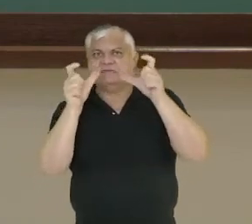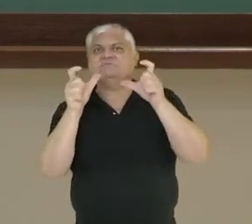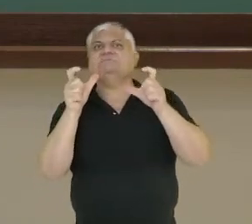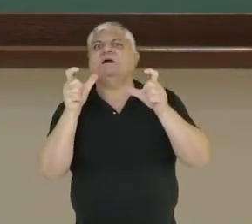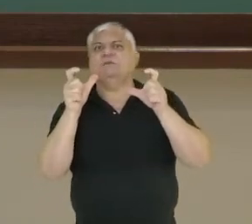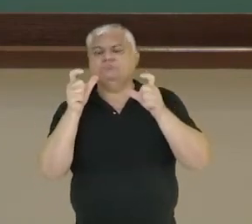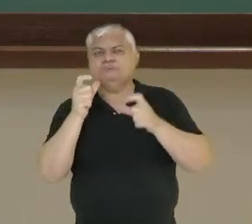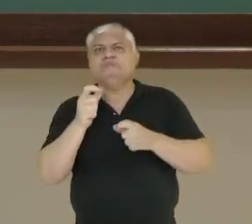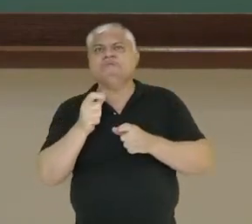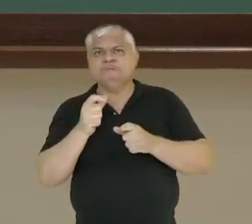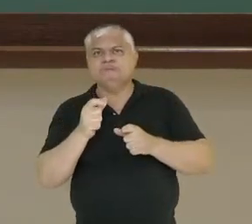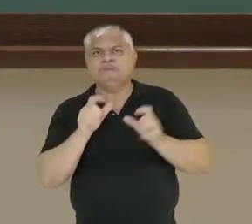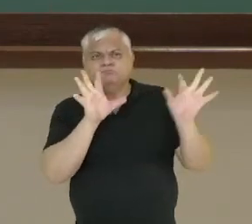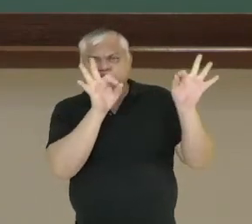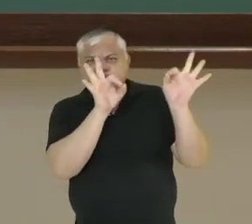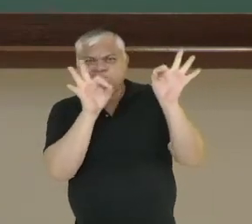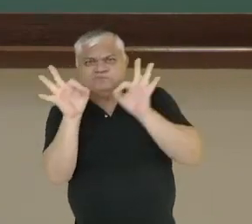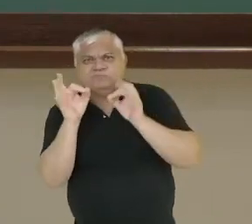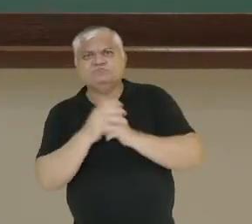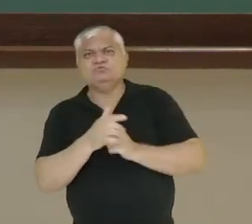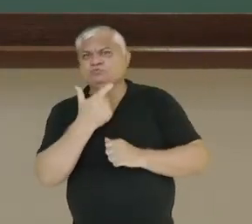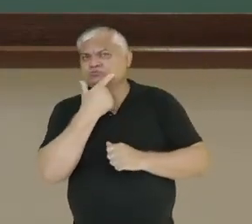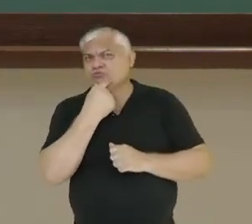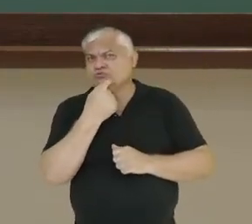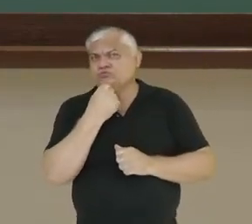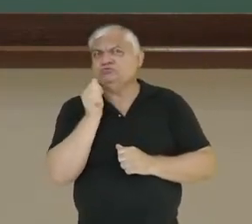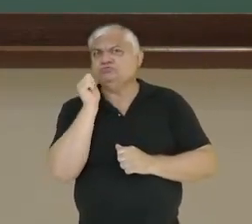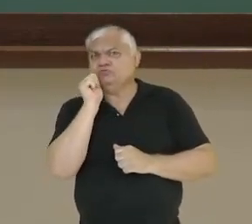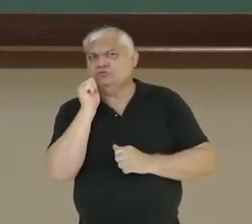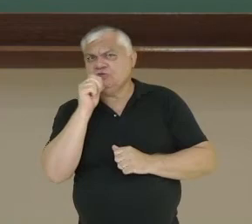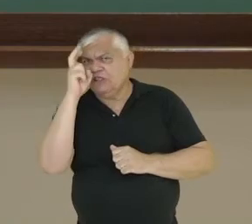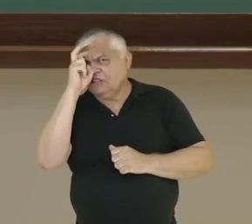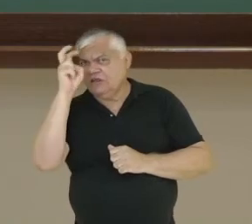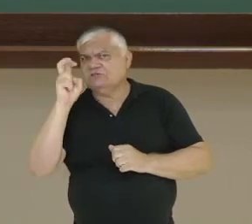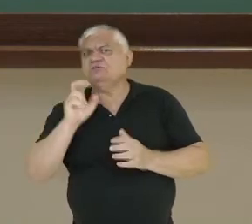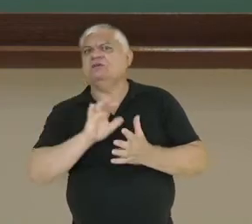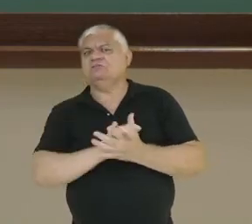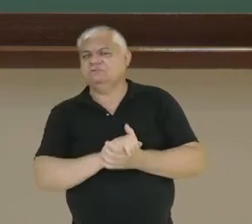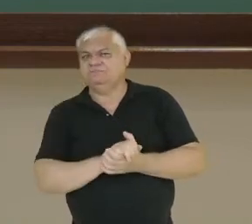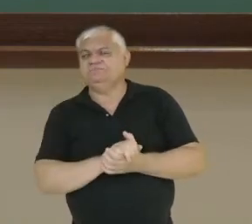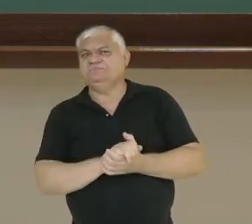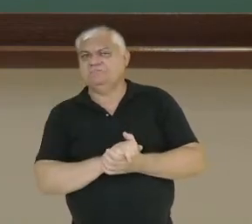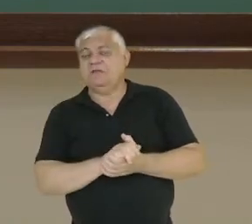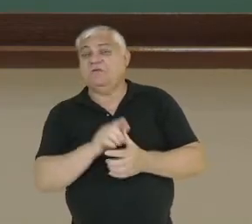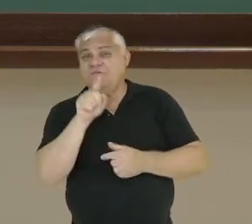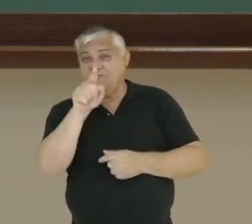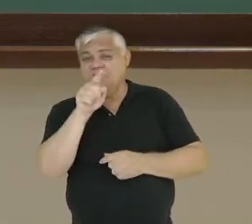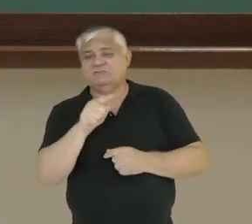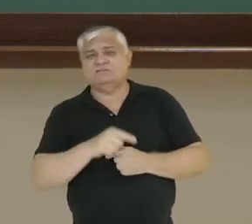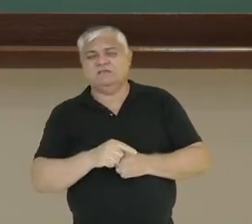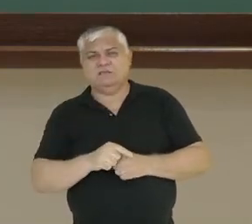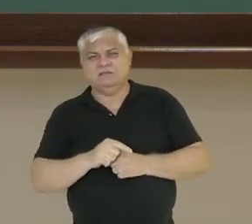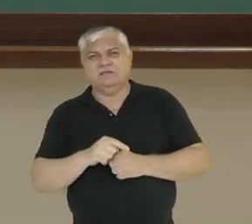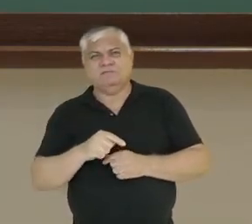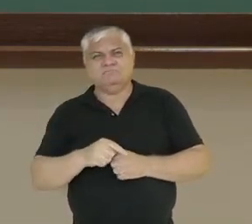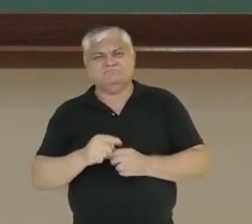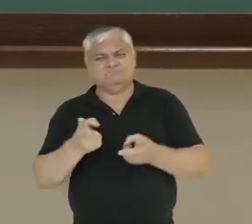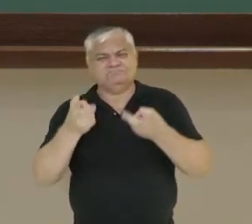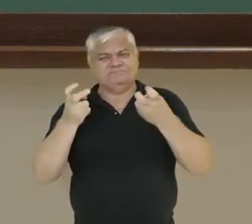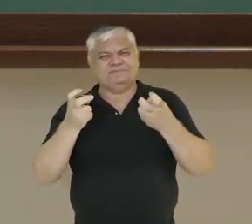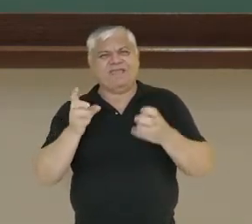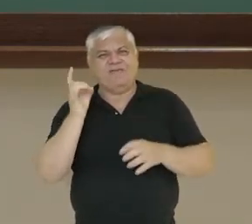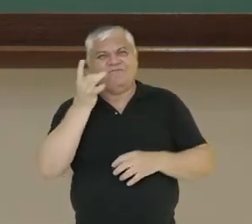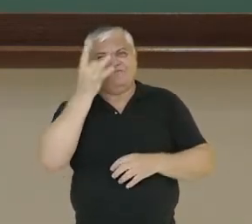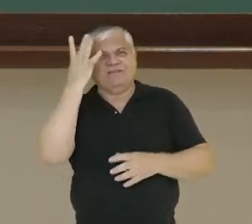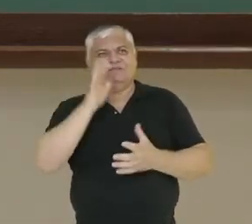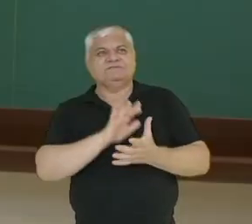uma pessoa, uma menina muito inteligente. Por isso é que você achou fácil essa atividade. Veja